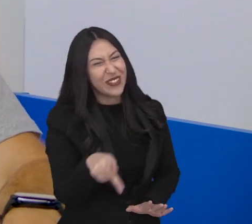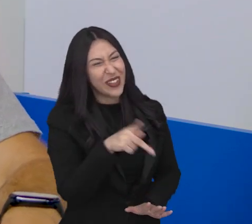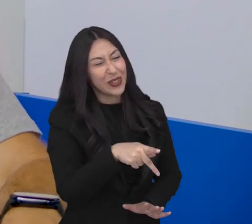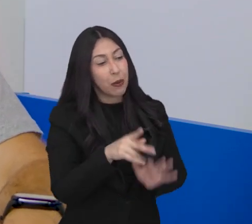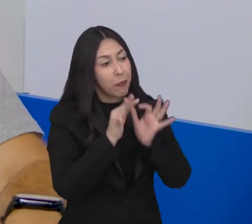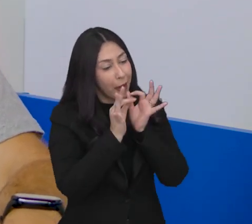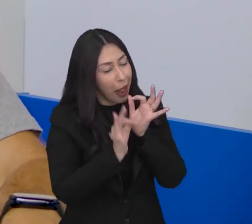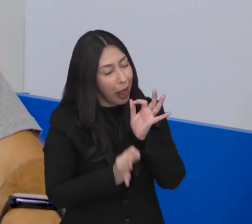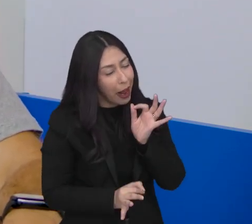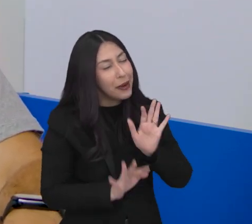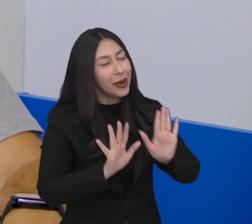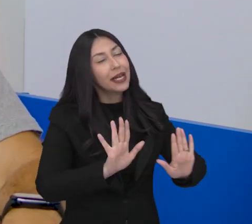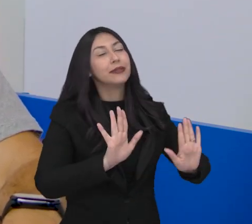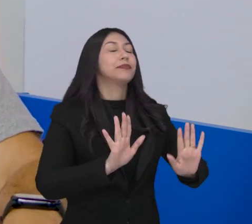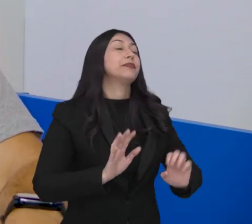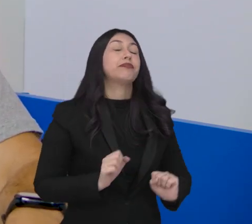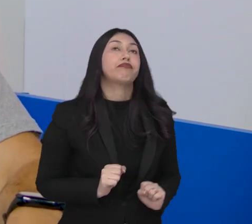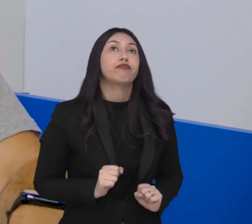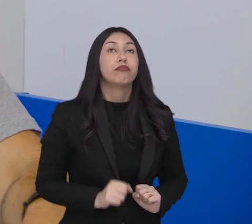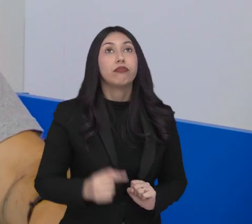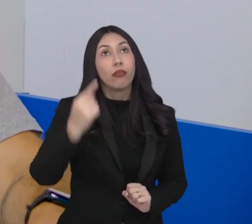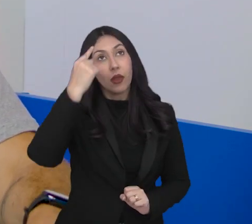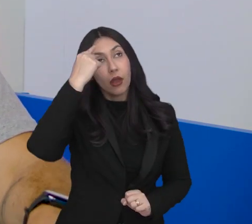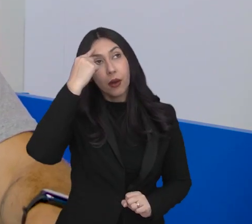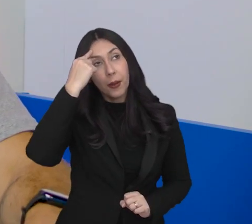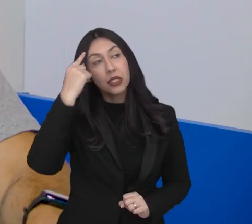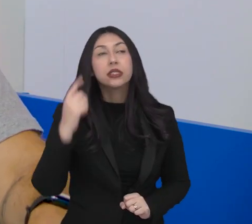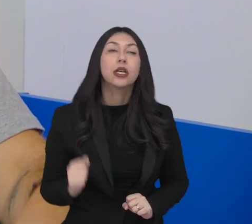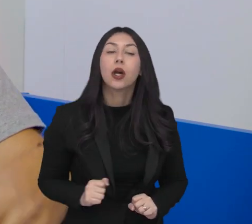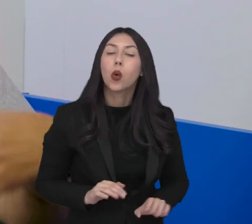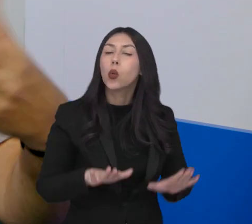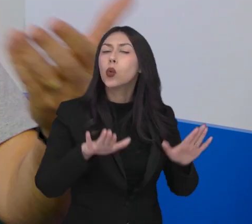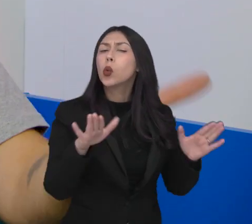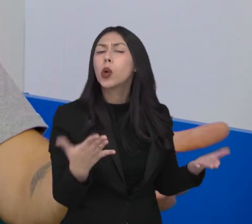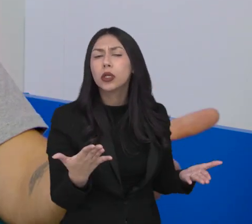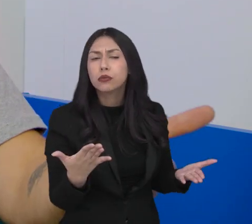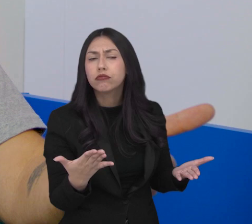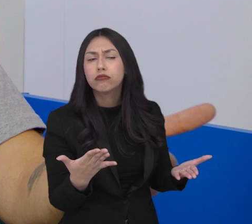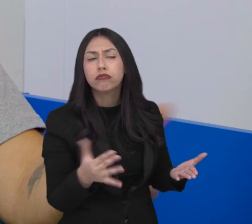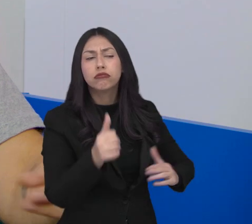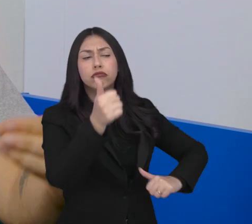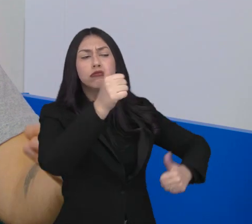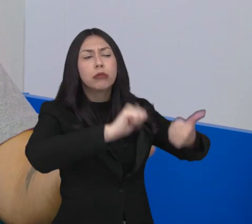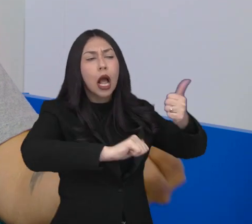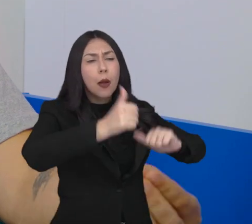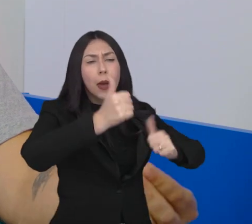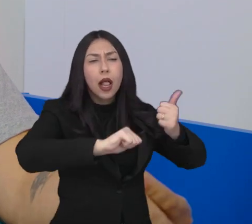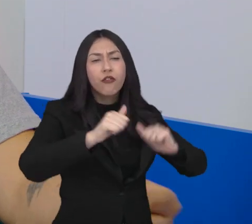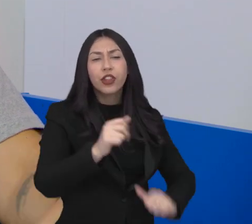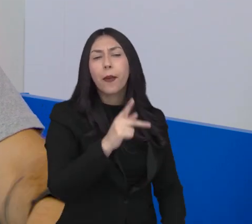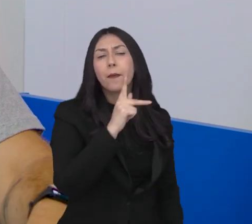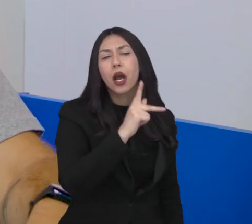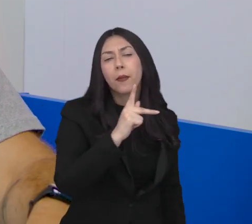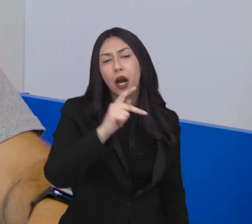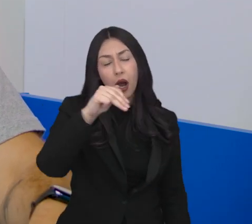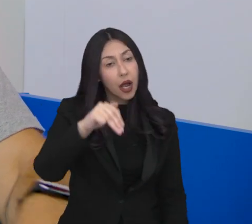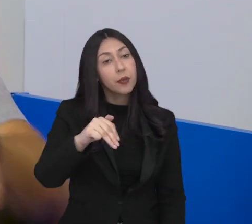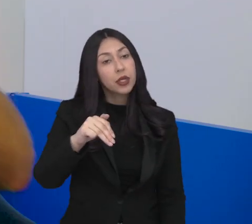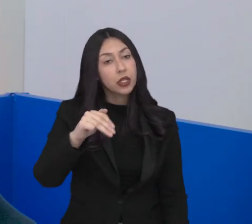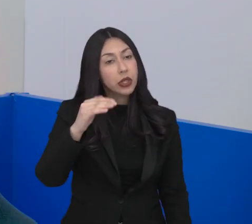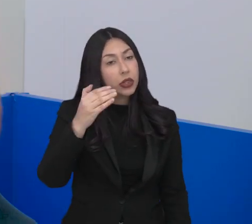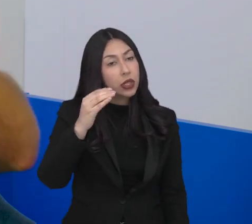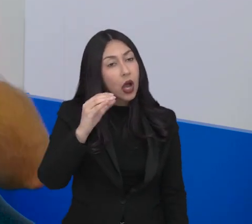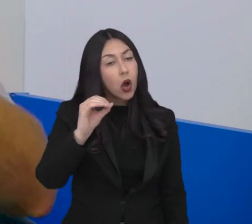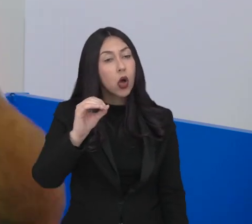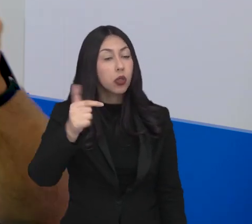muito breve. Vamos pensar assim, quando a gente avalia partícula por milhão de CO2, vamos